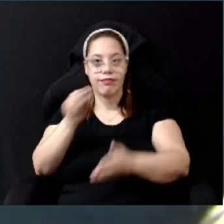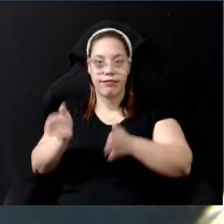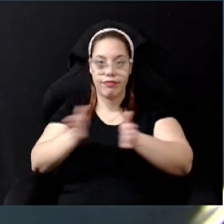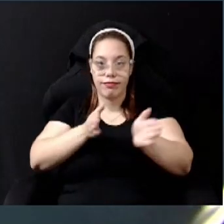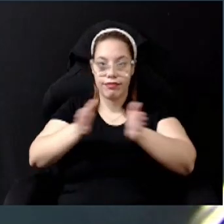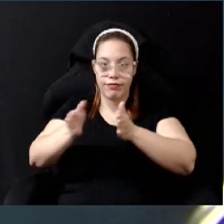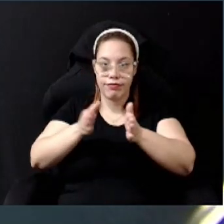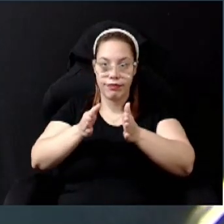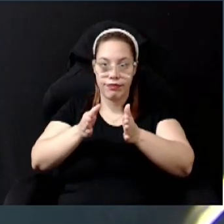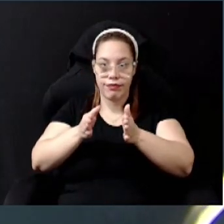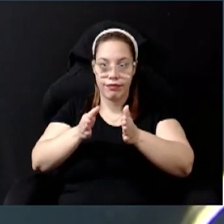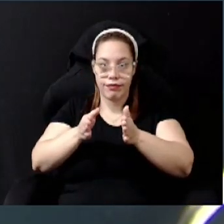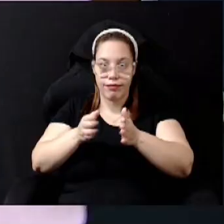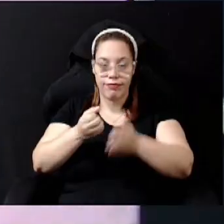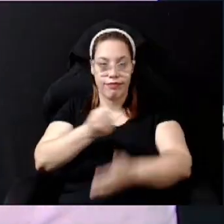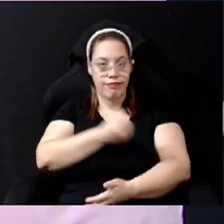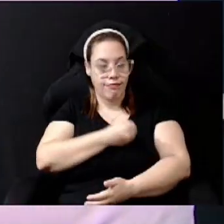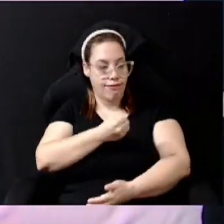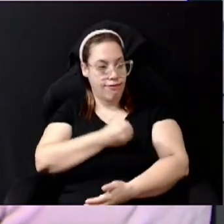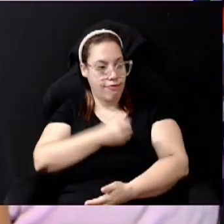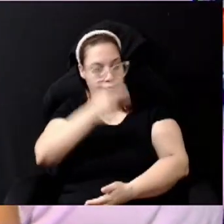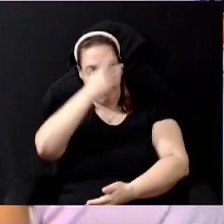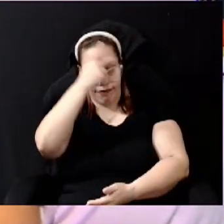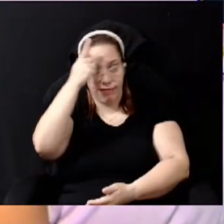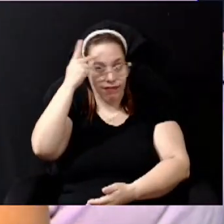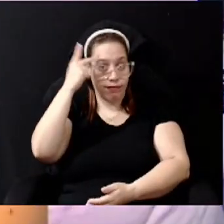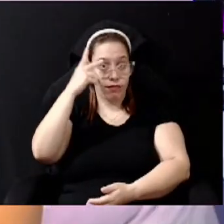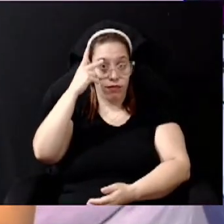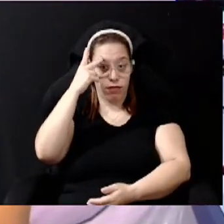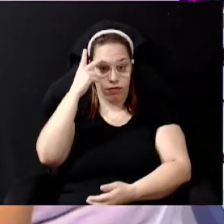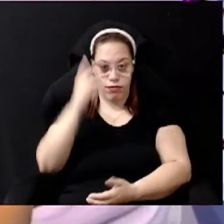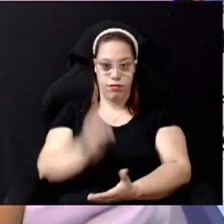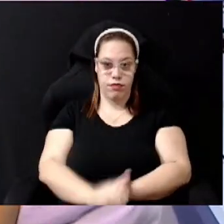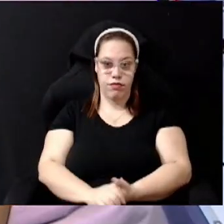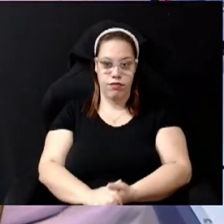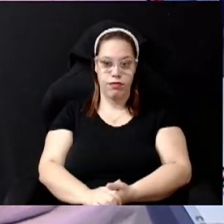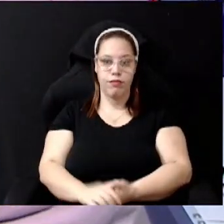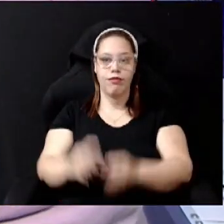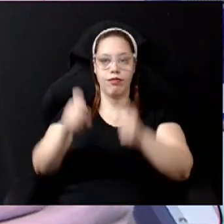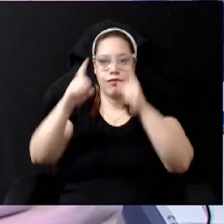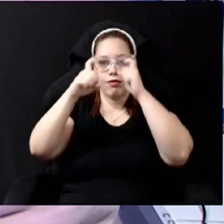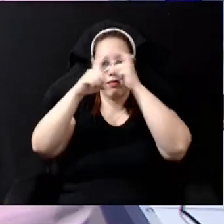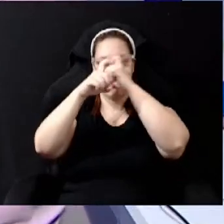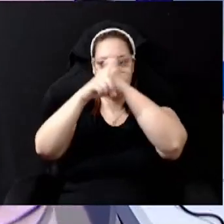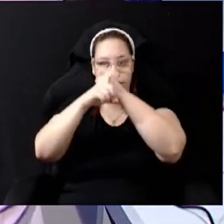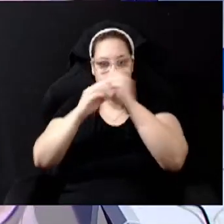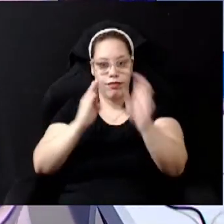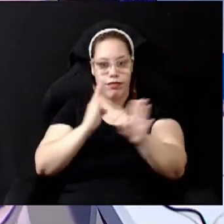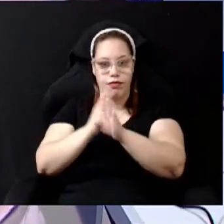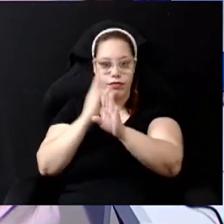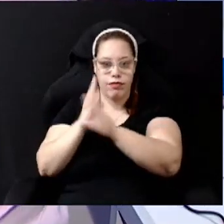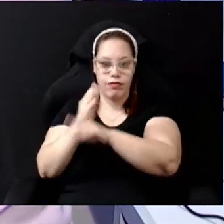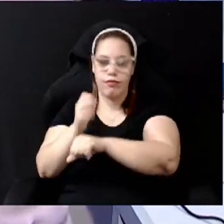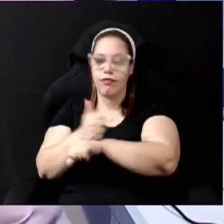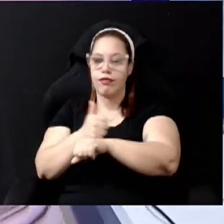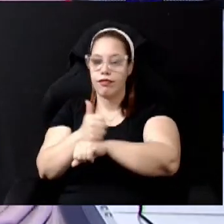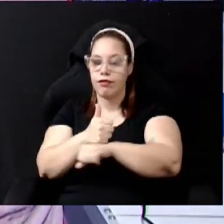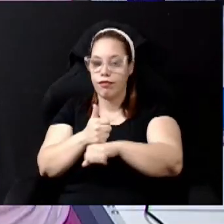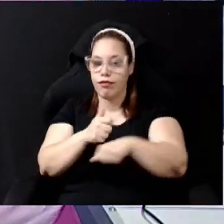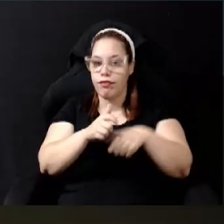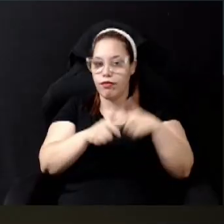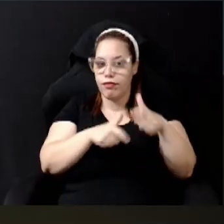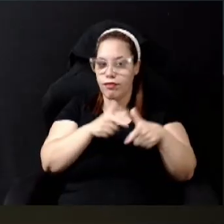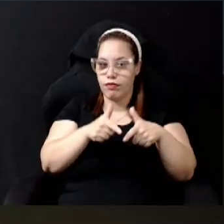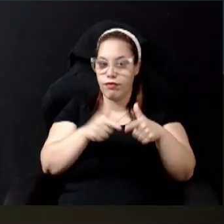maior número de pessoas que geralmente têm muita dificuldade para entrar no mercado de trabalho. Esse é